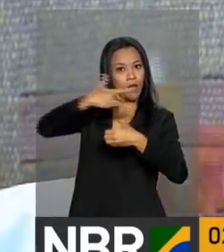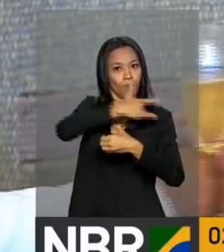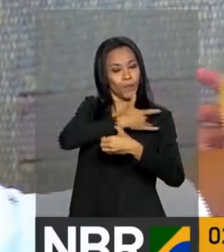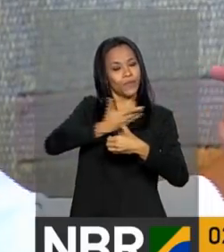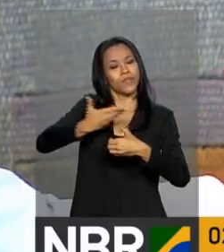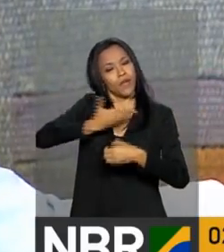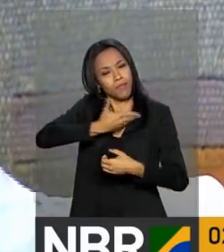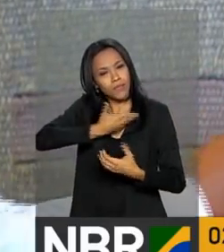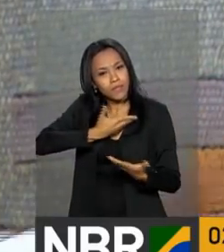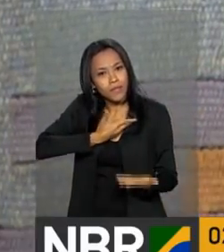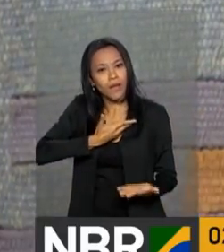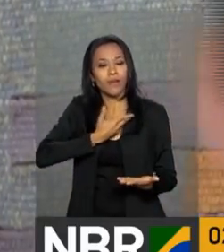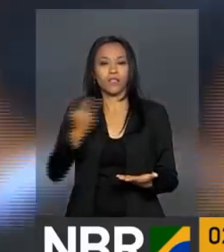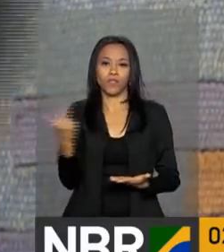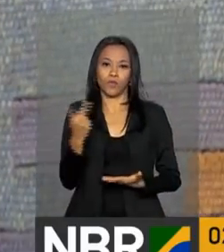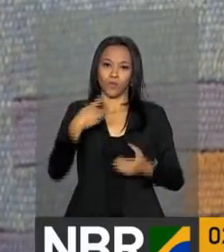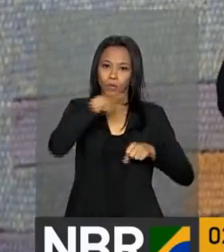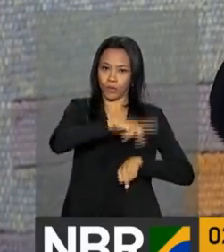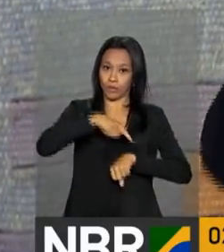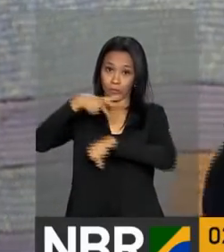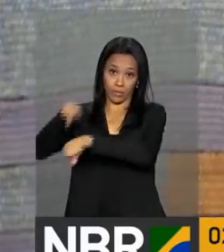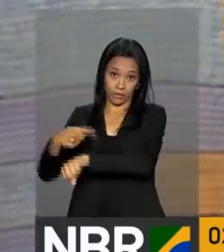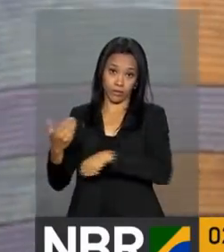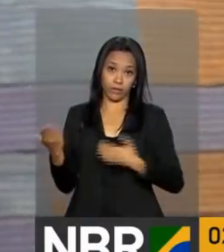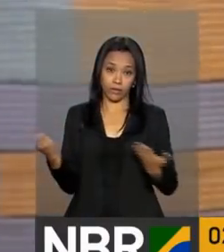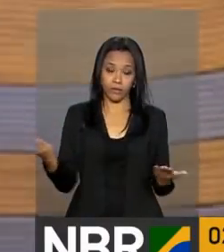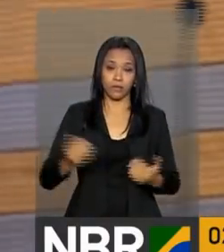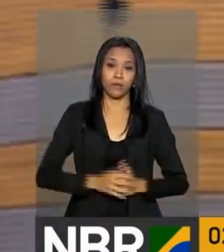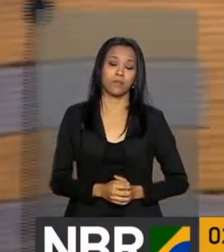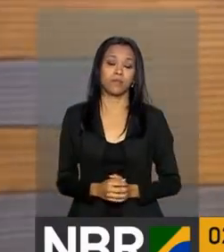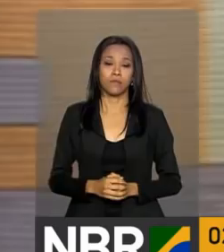à amizade entre o Brasil e o Suriname.